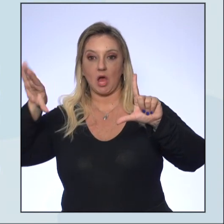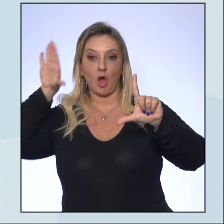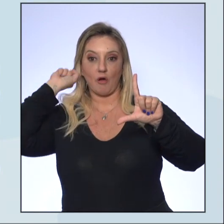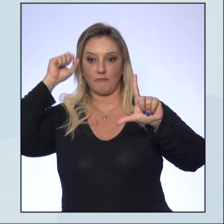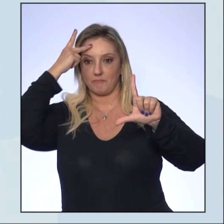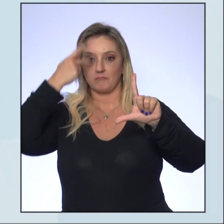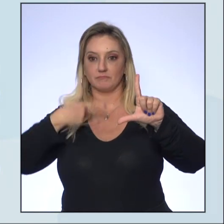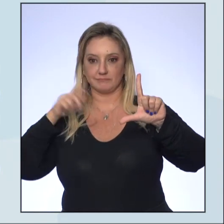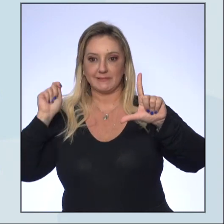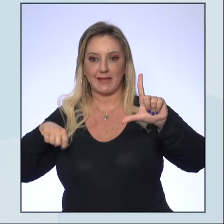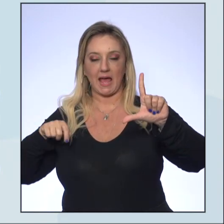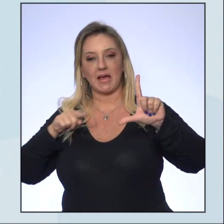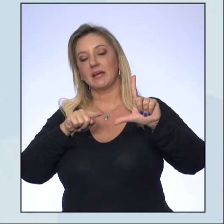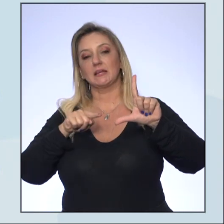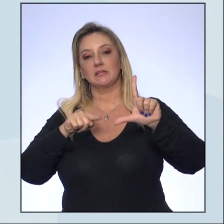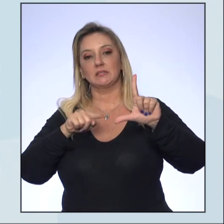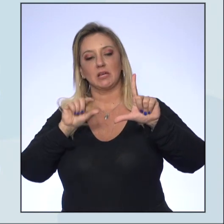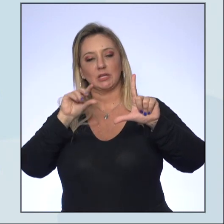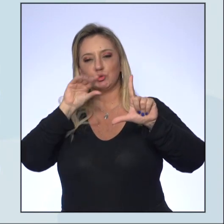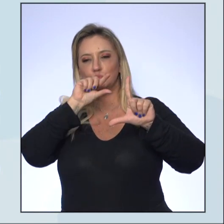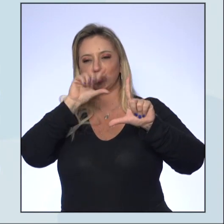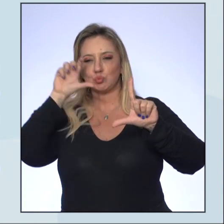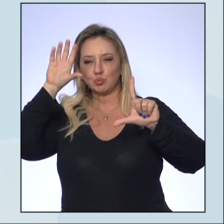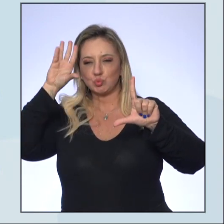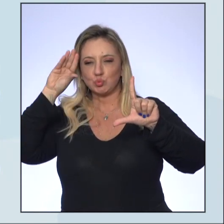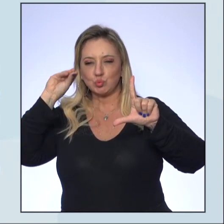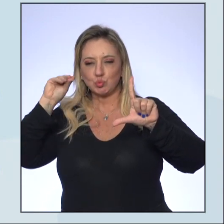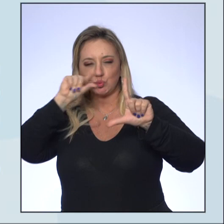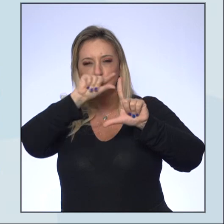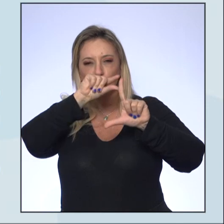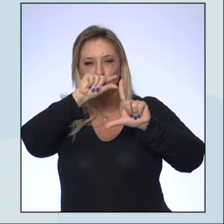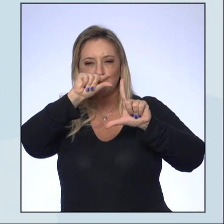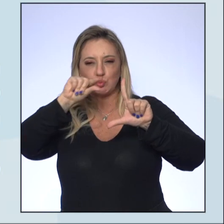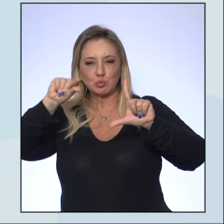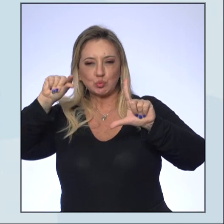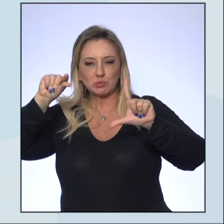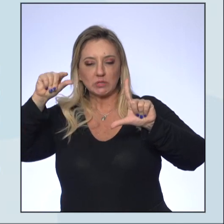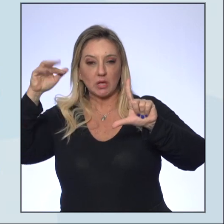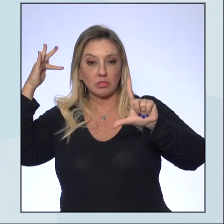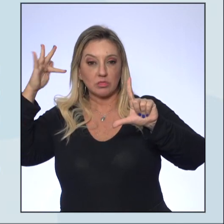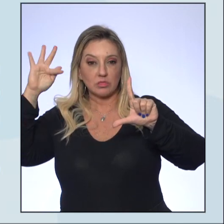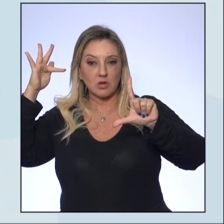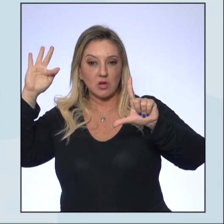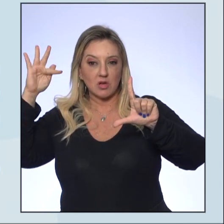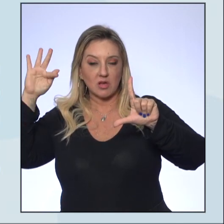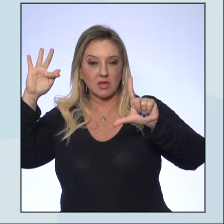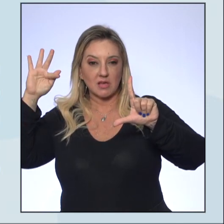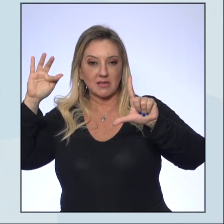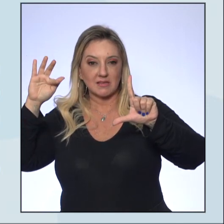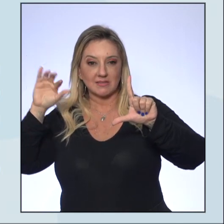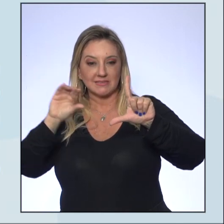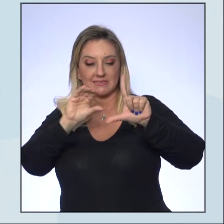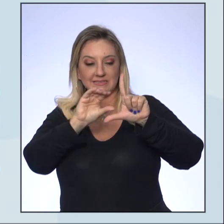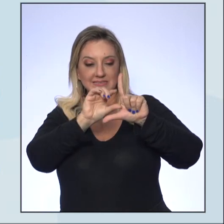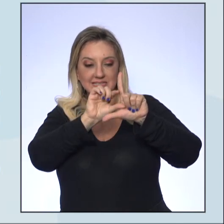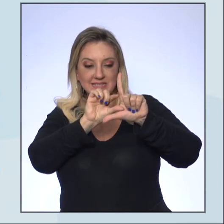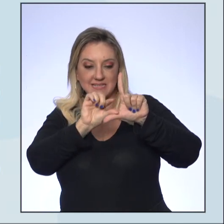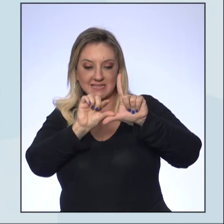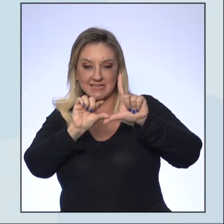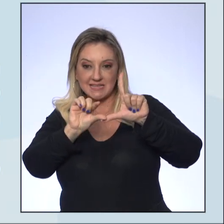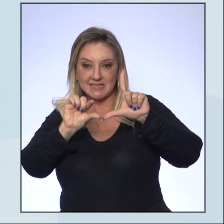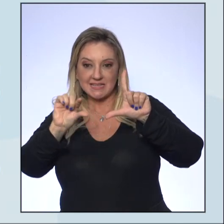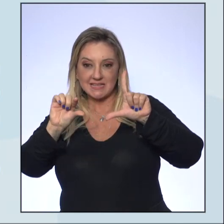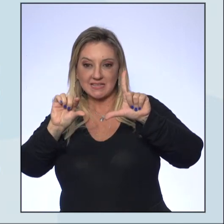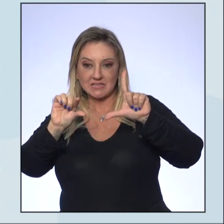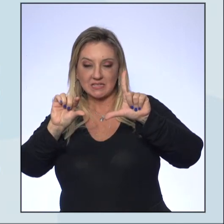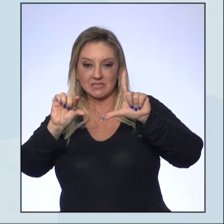ouvir. A parte escura é onde dói. E a parte cinza, embaixo, é